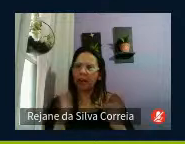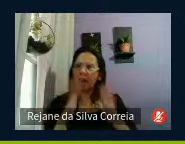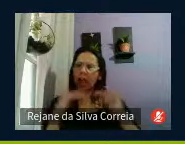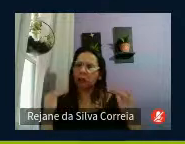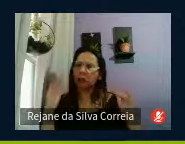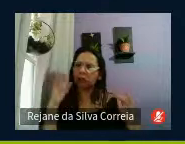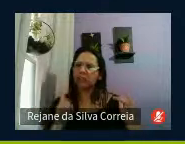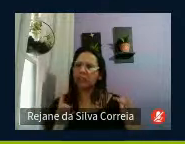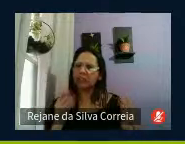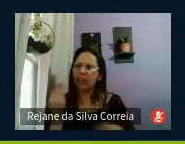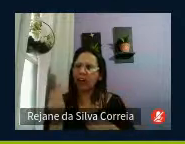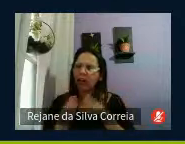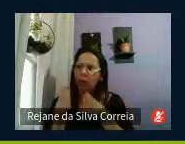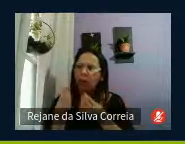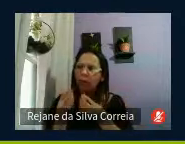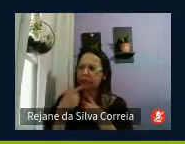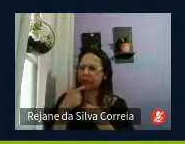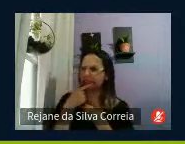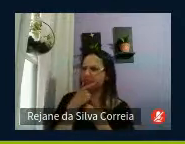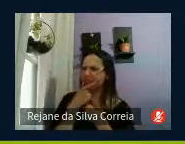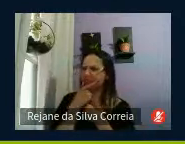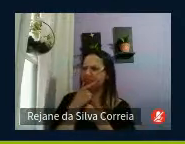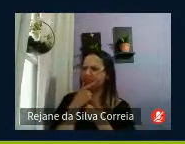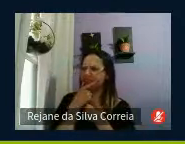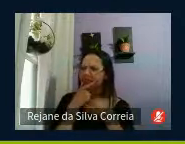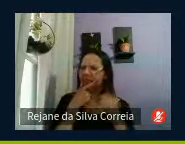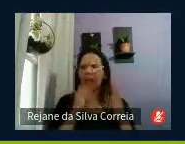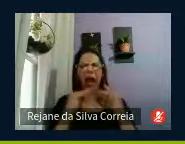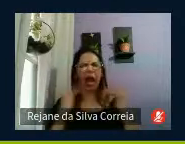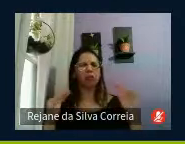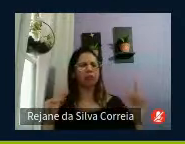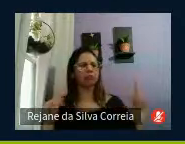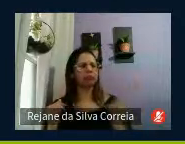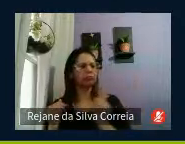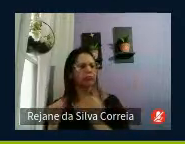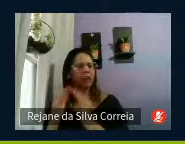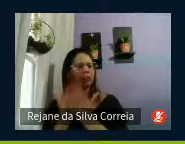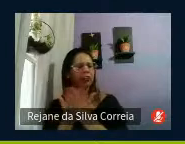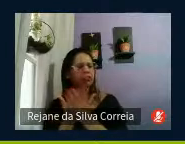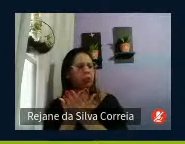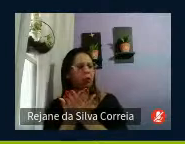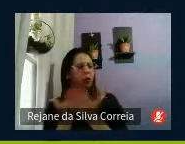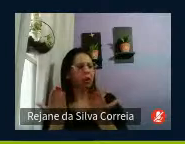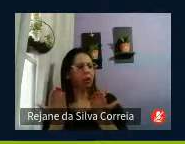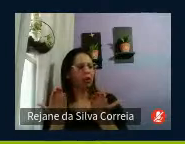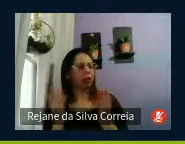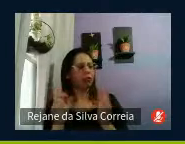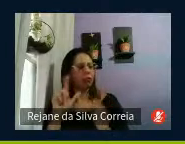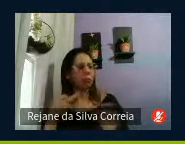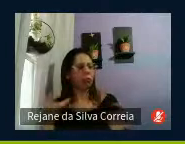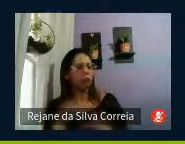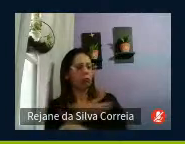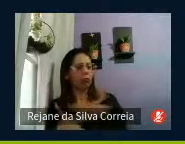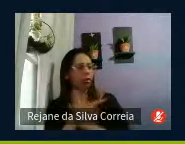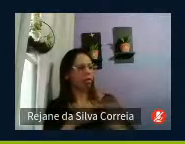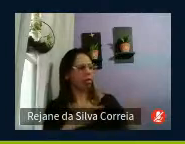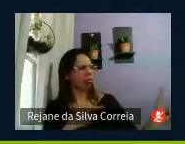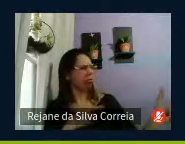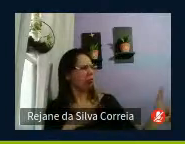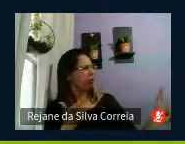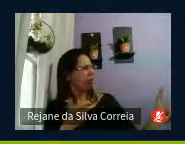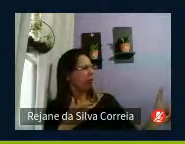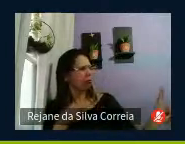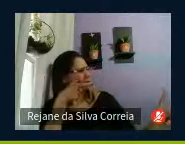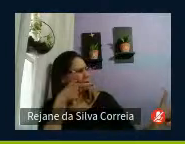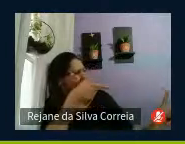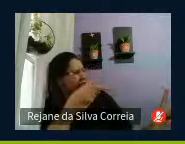deficiência. Ele chegava, mas ele terminava saindo do Instituto por falta de um atendimento